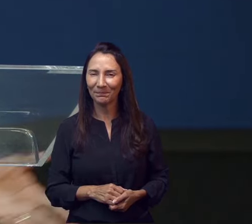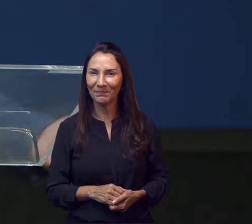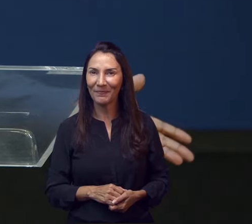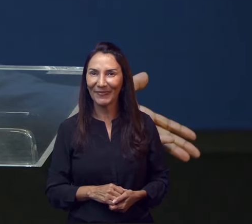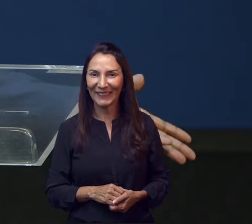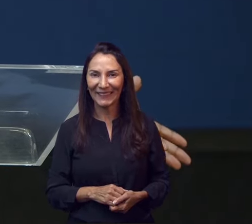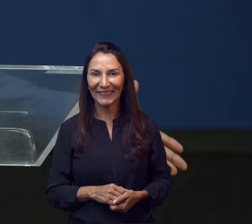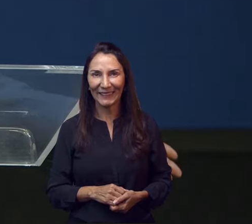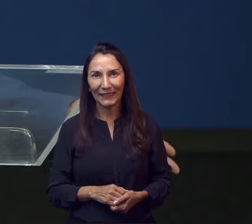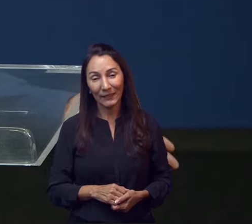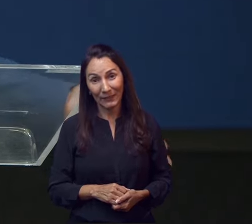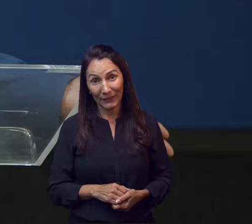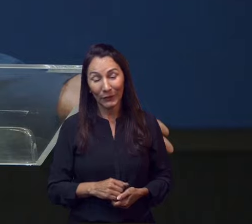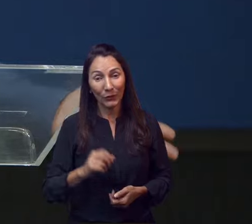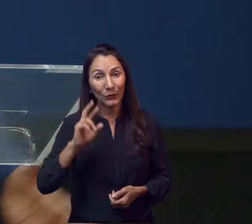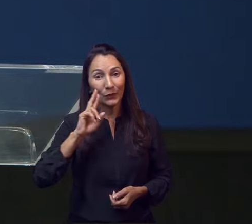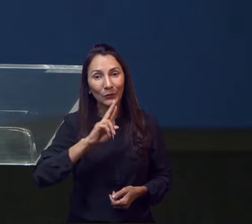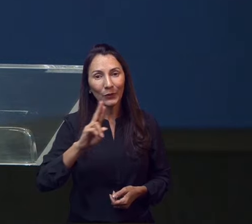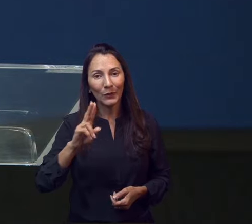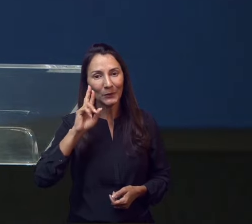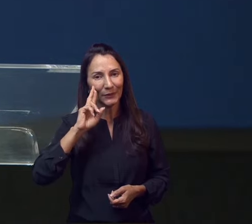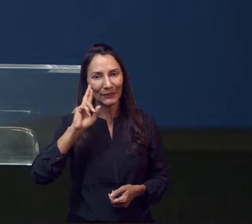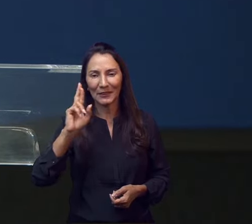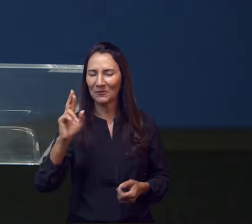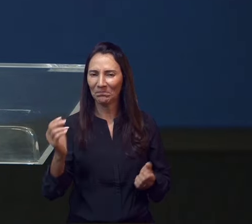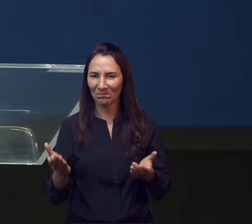bendito é o nome do senhor né